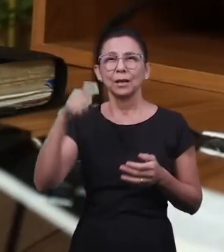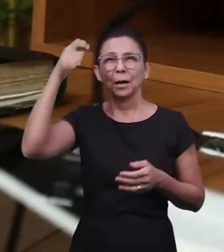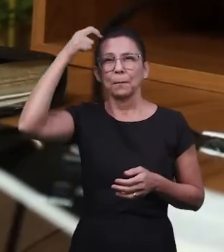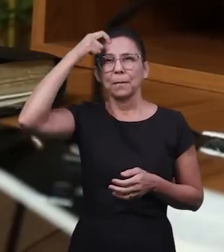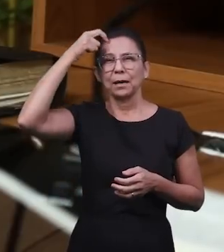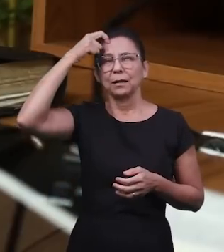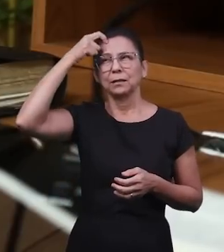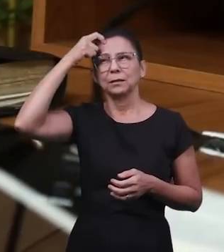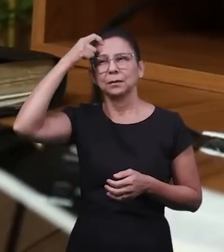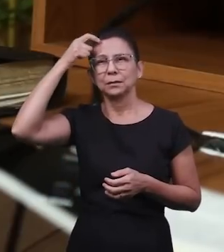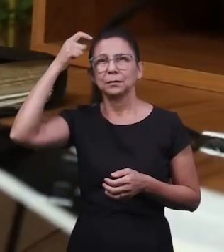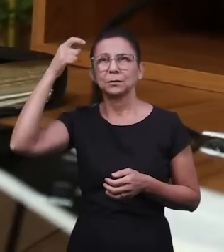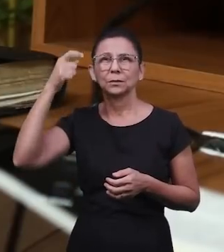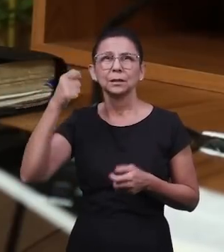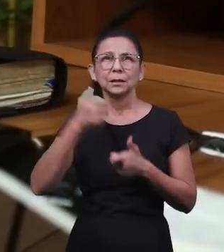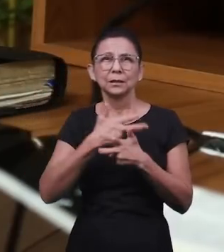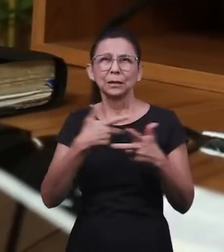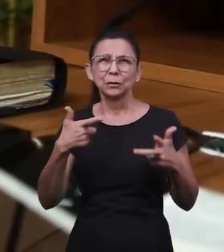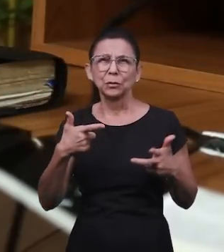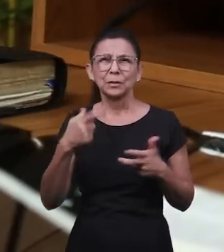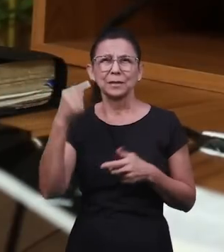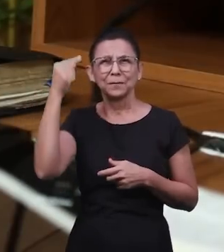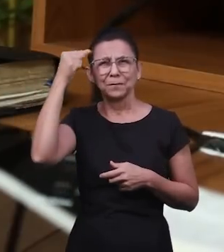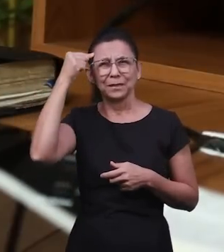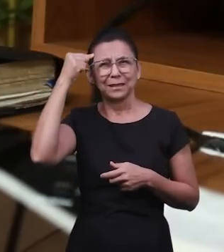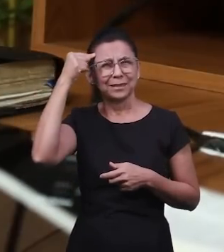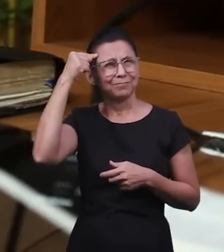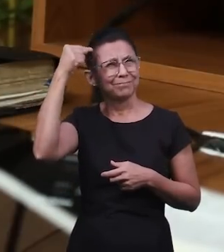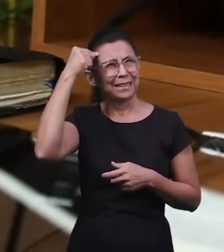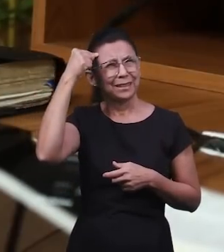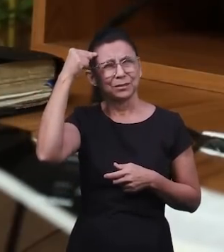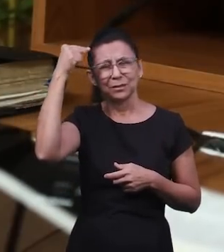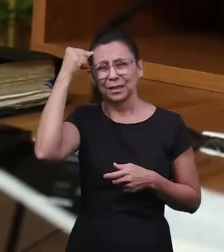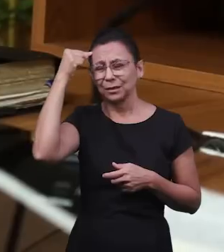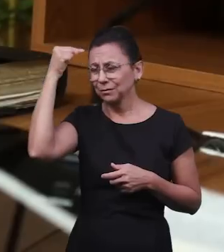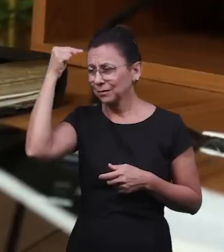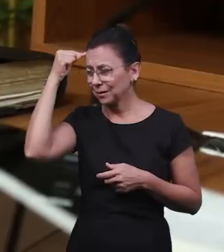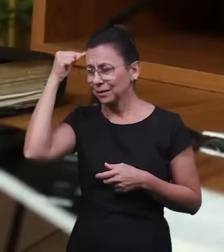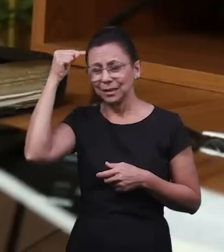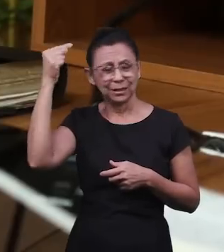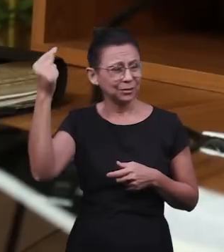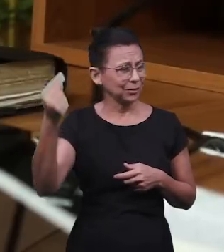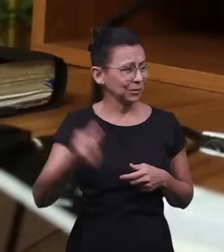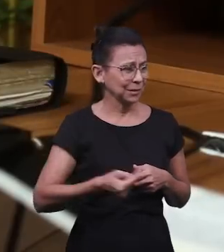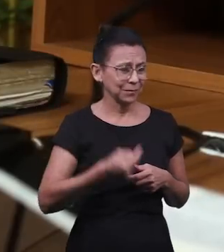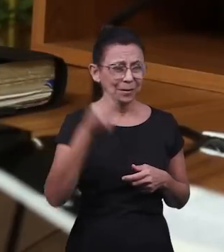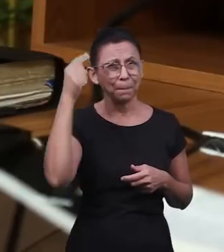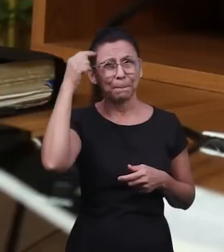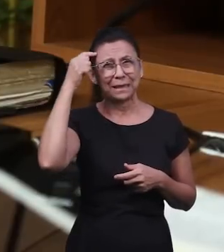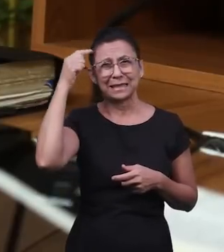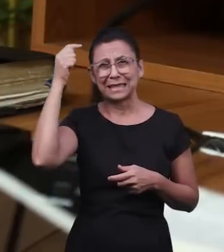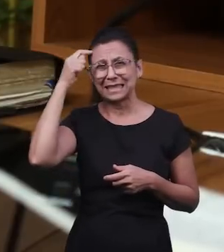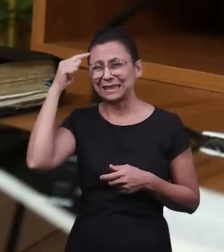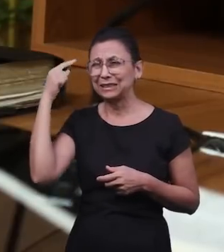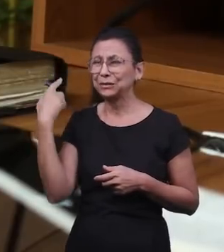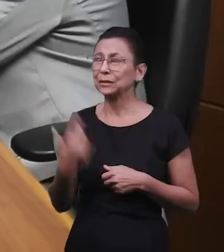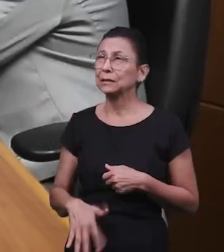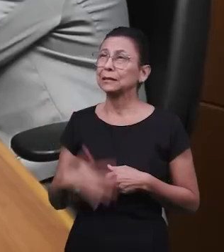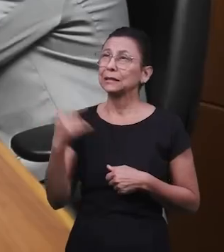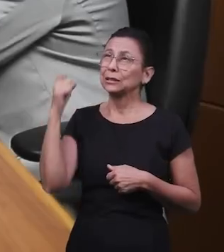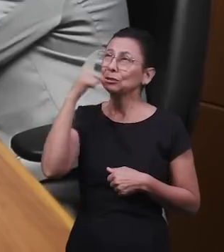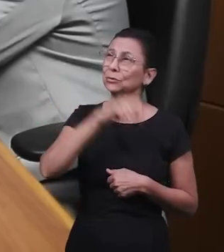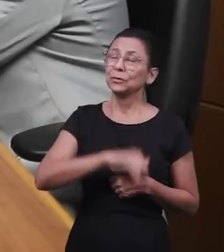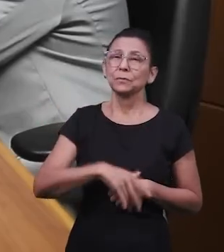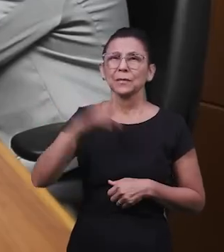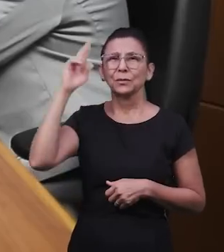fica guardada, que você tem que confessar a Deus. Uma coisa que está te torturando, você precisa confessar a Deus. Senhor, esse negócio aqui, eu